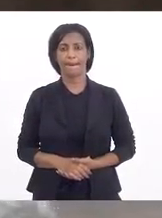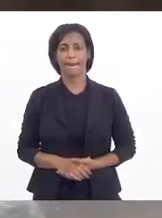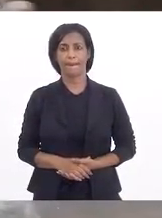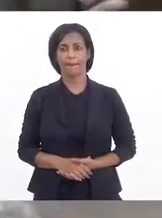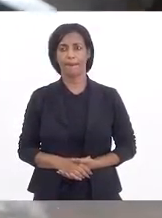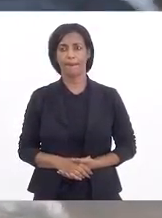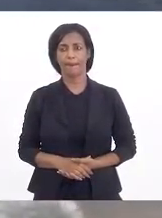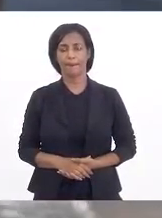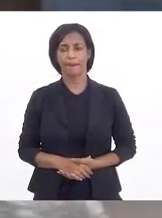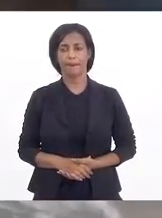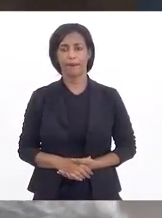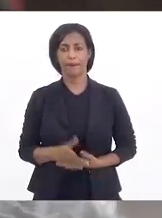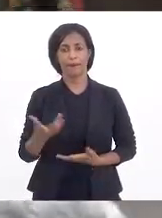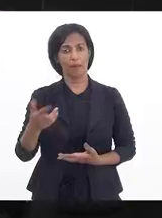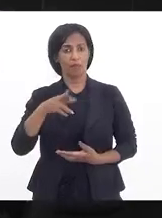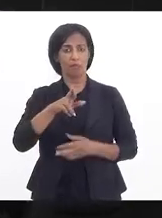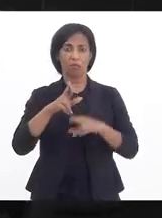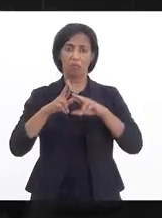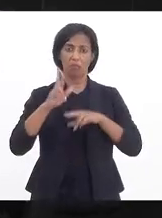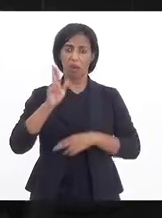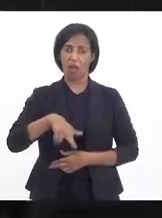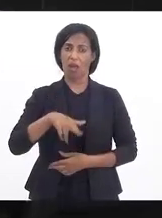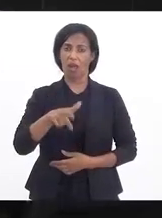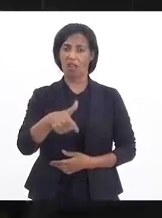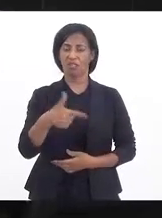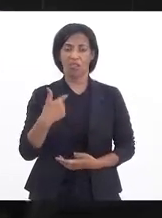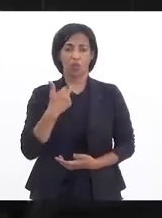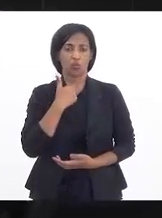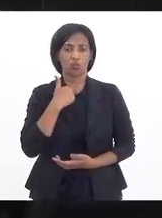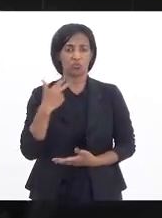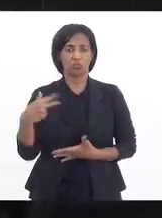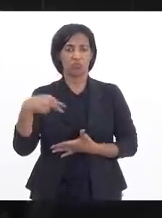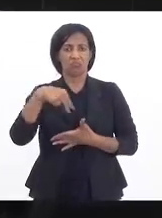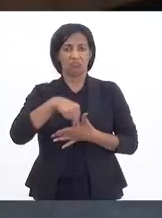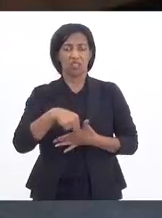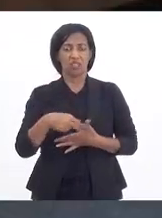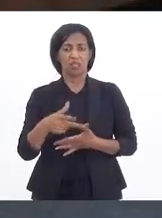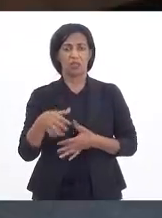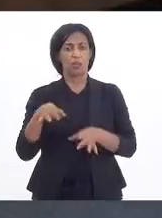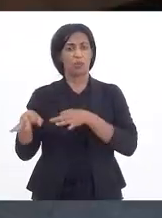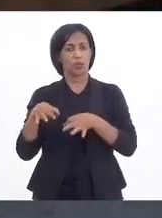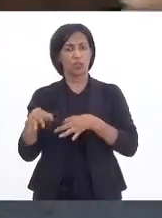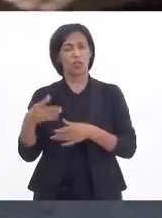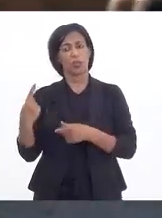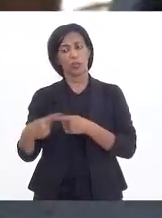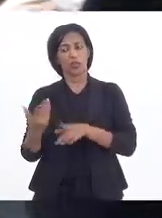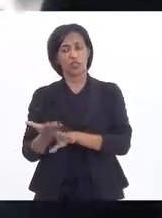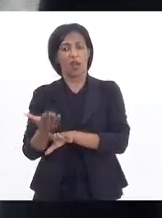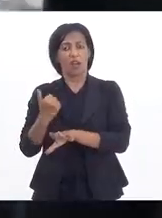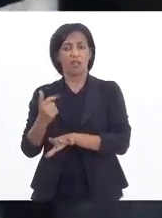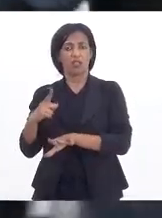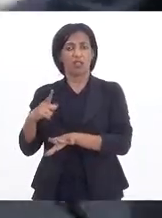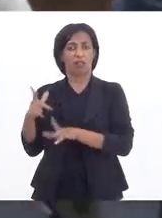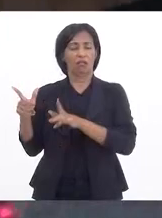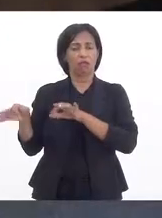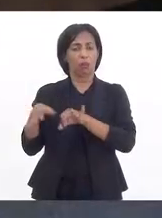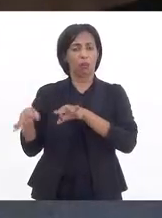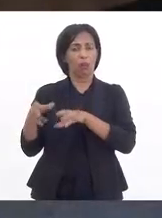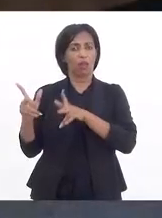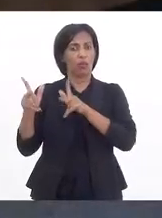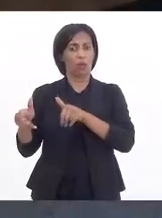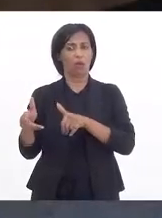o por essa razão Não não carece anexação do projeto que o deputado mais canela vai arquivar o projeto